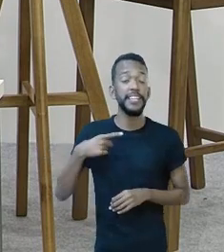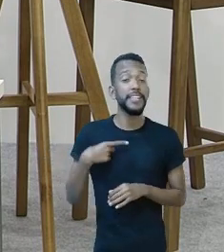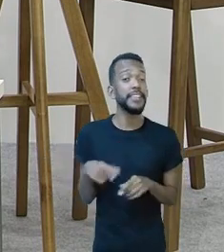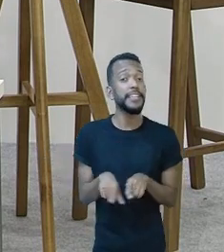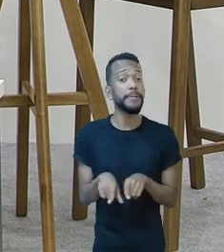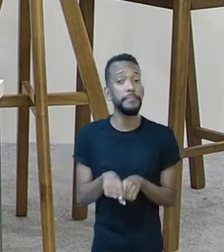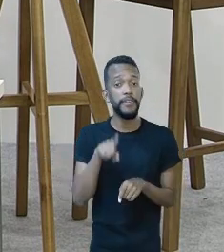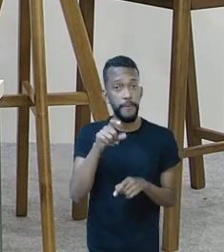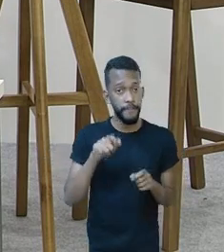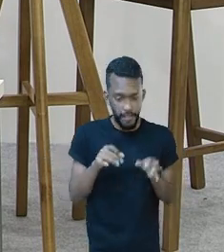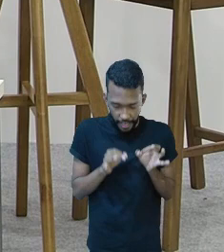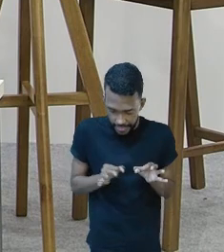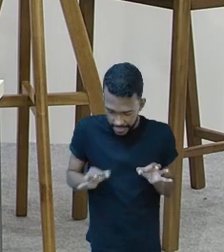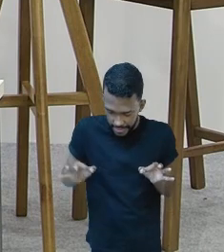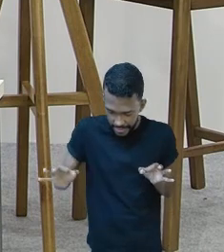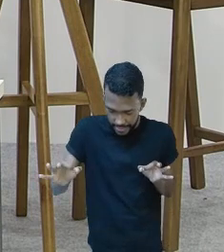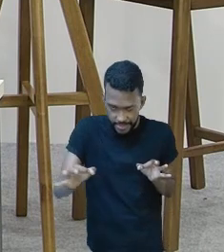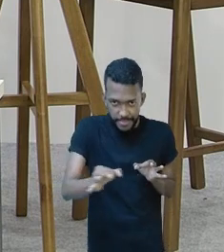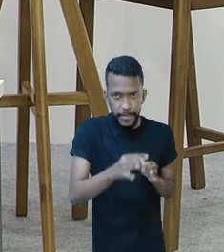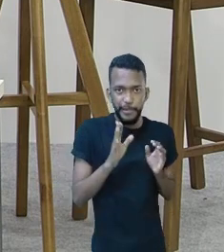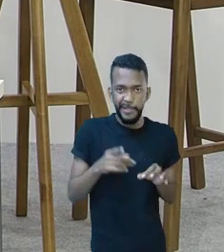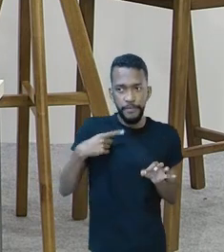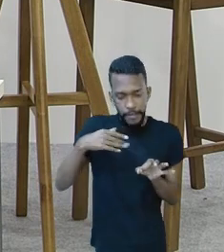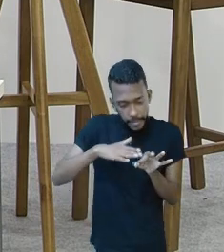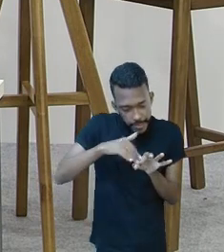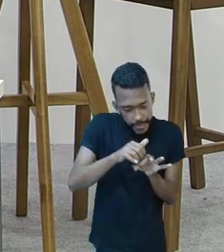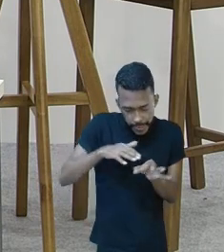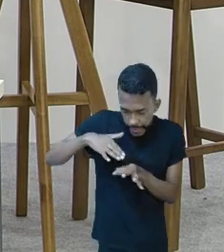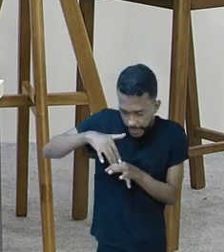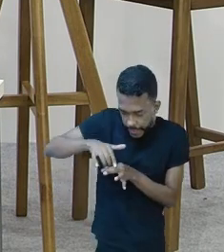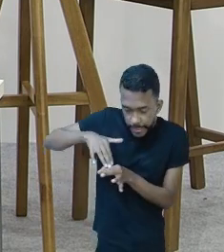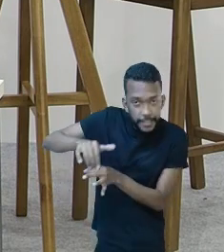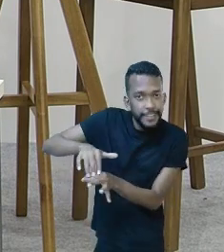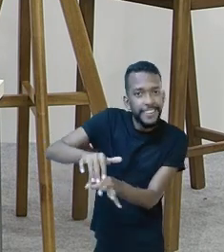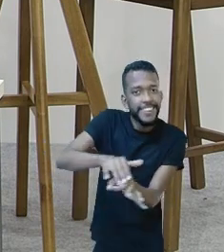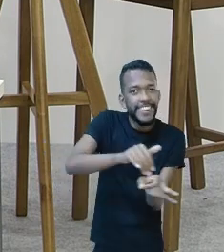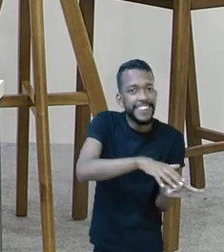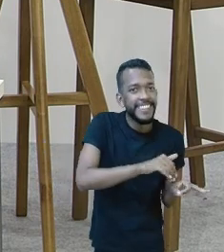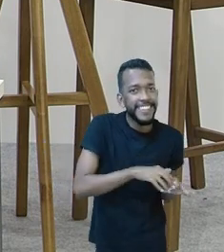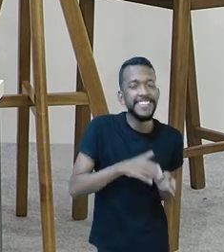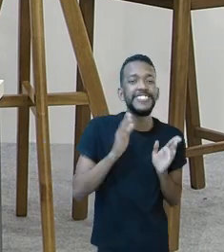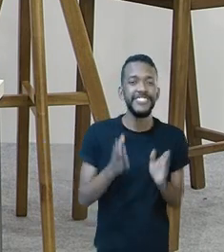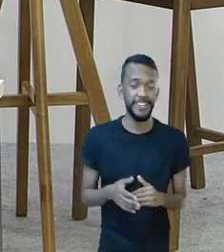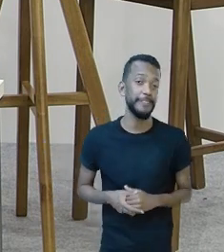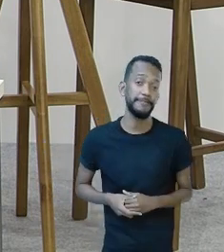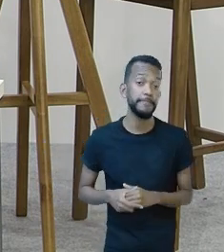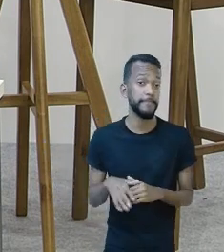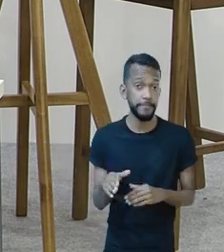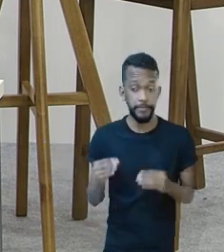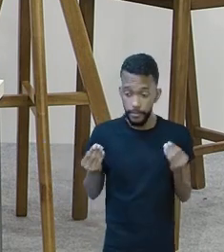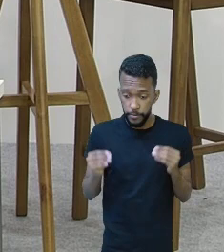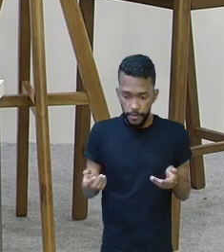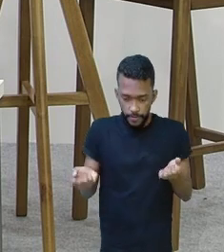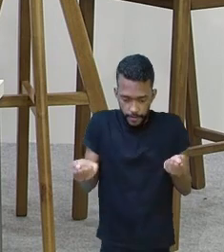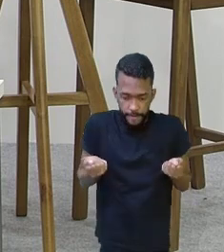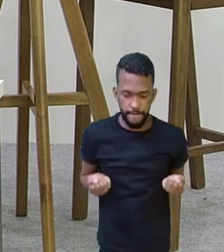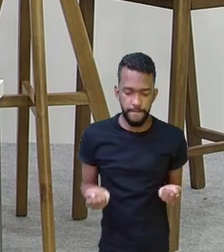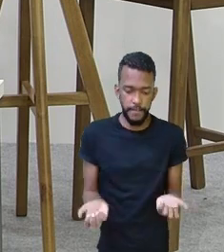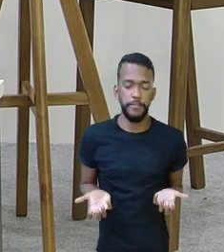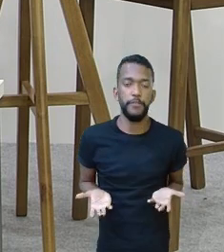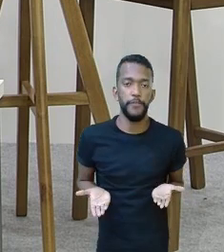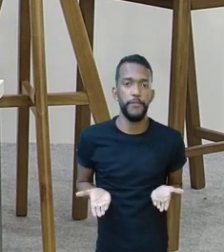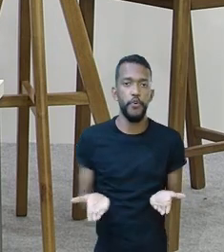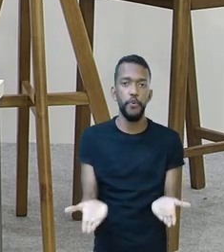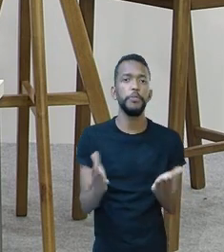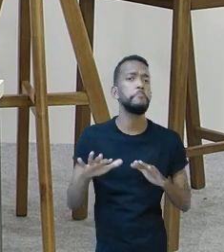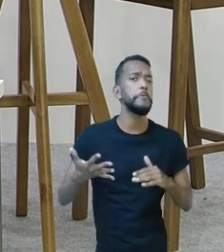as bolinhas que amassar, você vai passando o pincel. Põe no forno, em média,